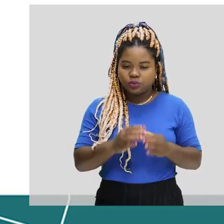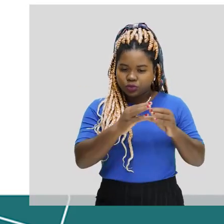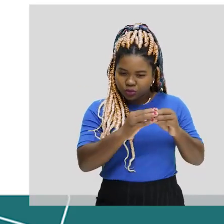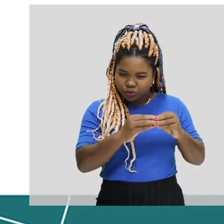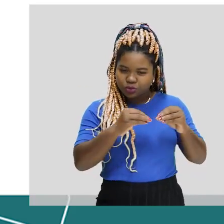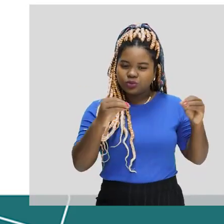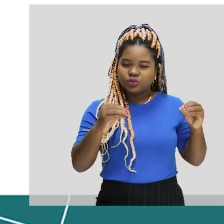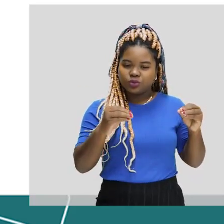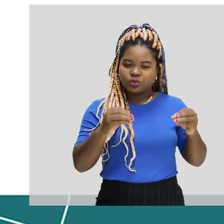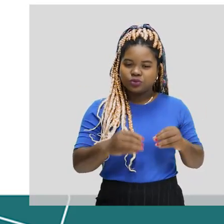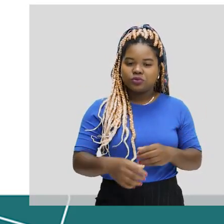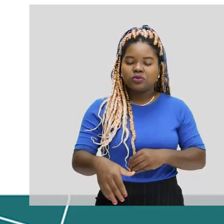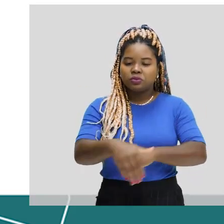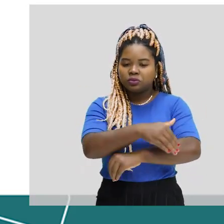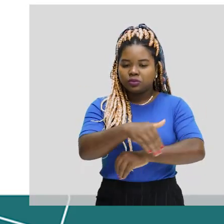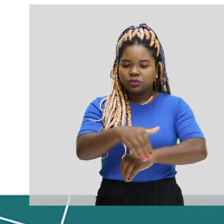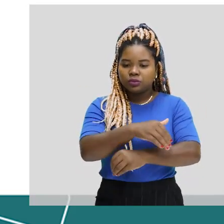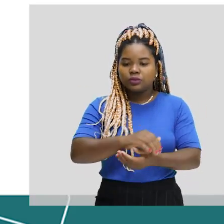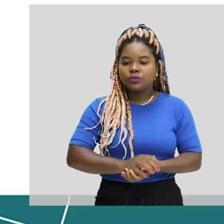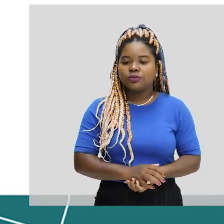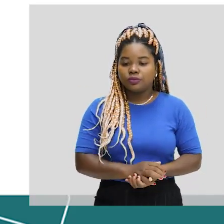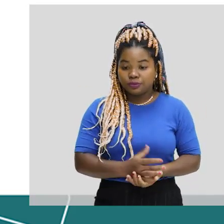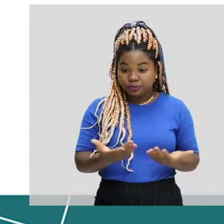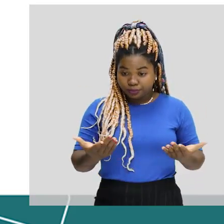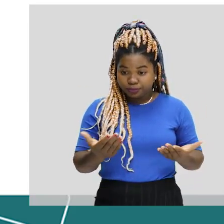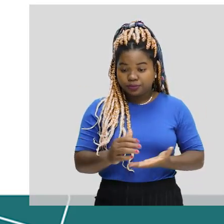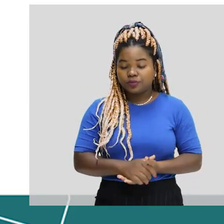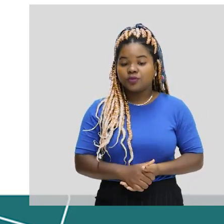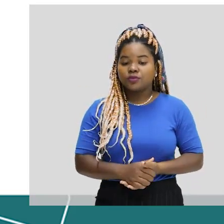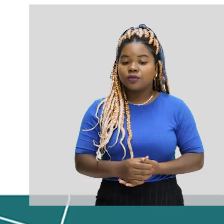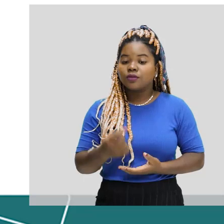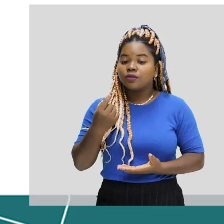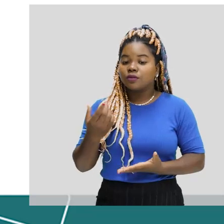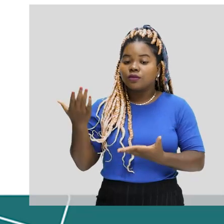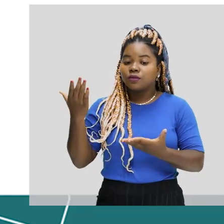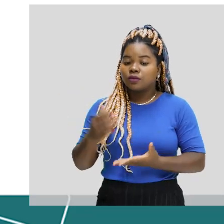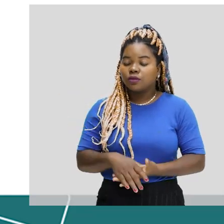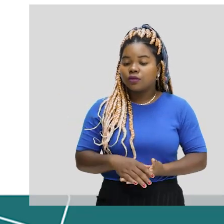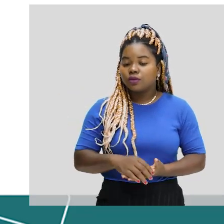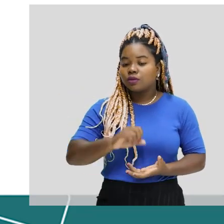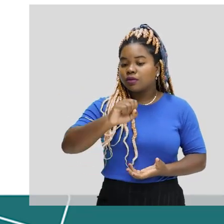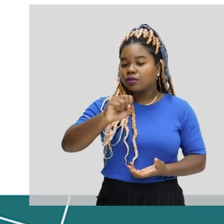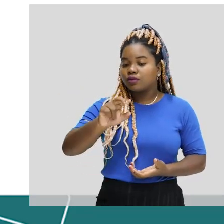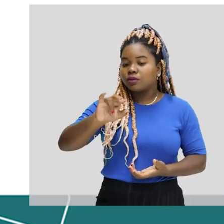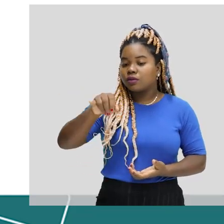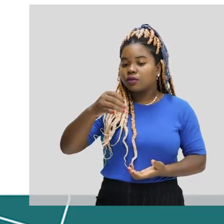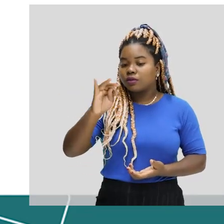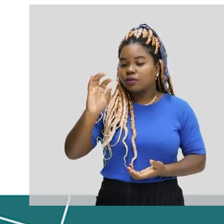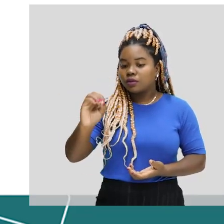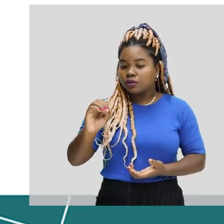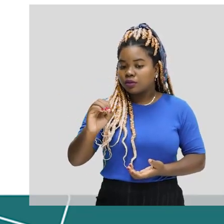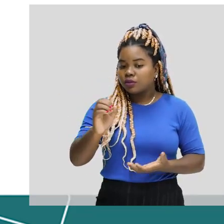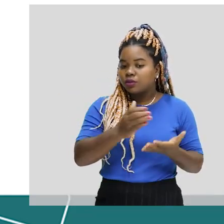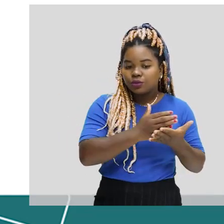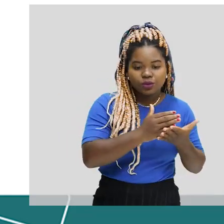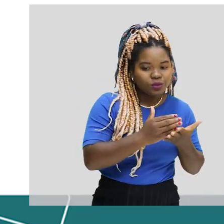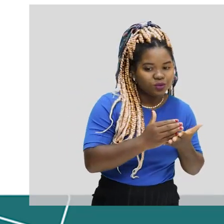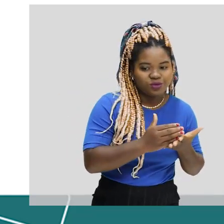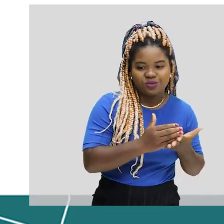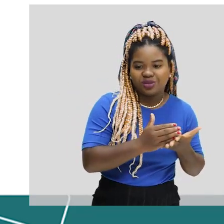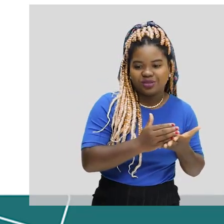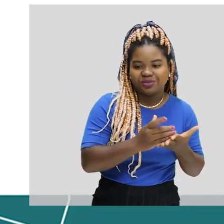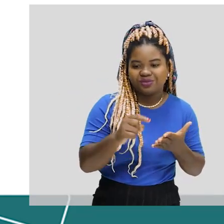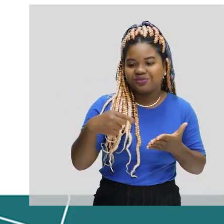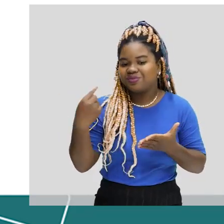Sumia na estrada poeirenta a última boiada da fazenda. Olha só, o sujeito não está no início.